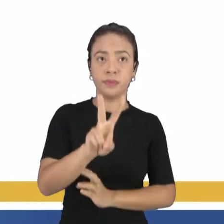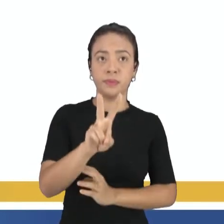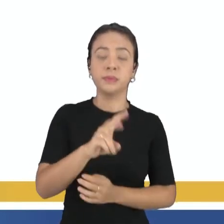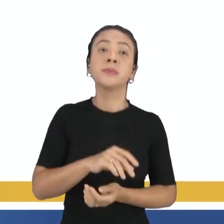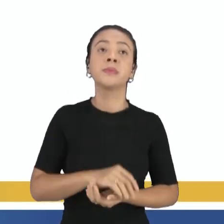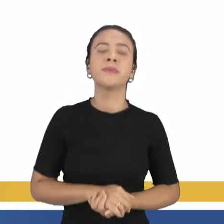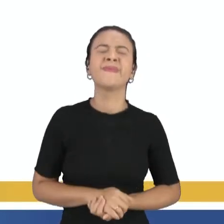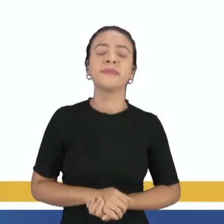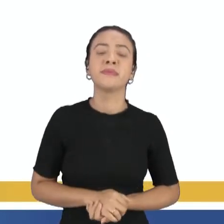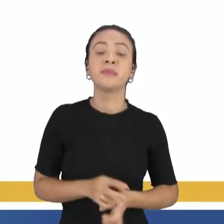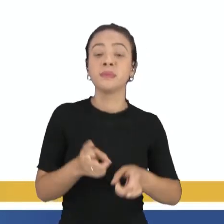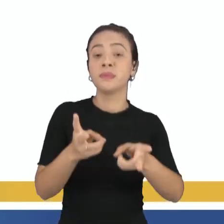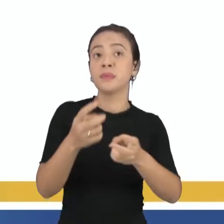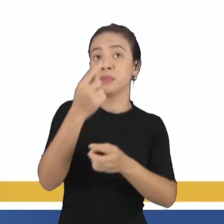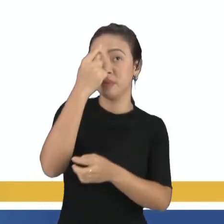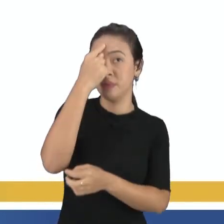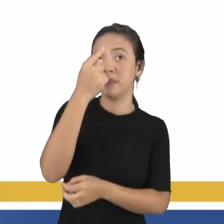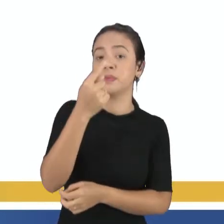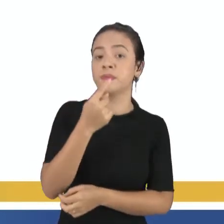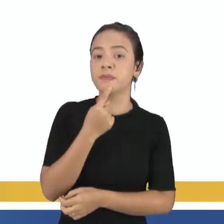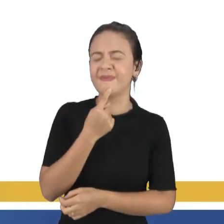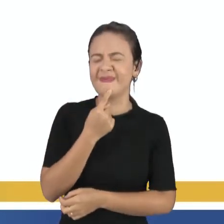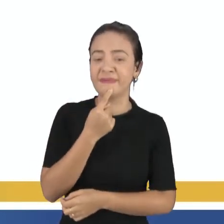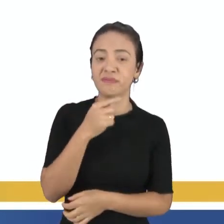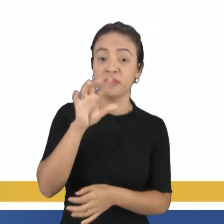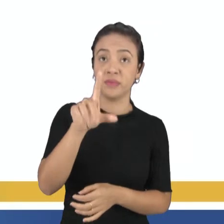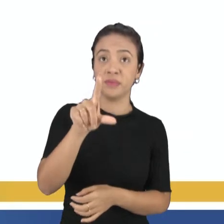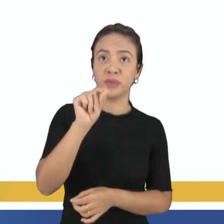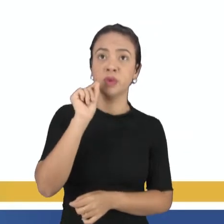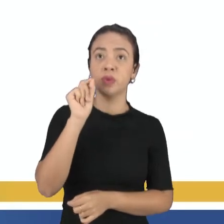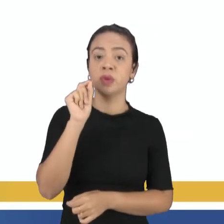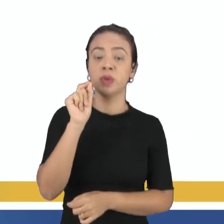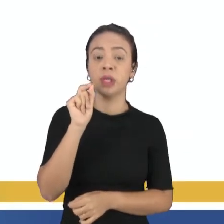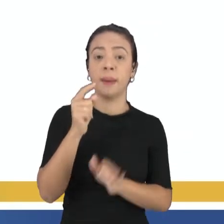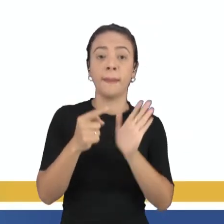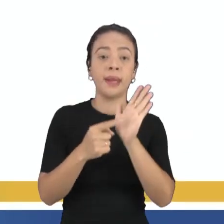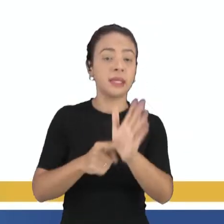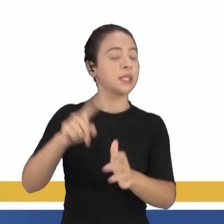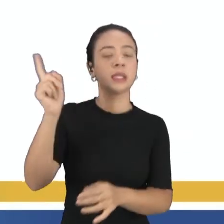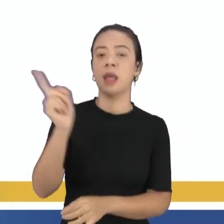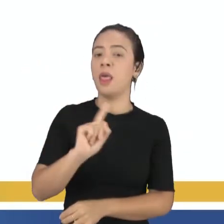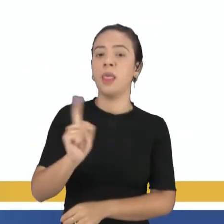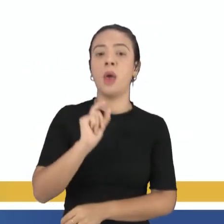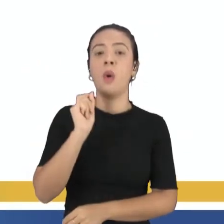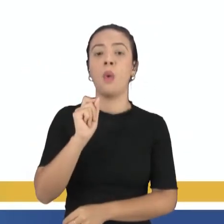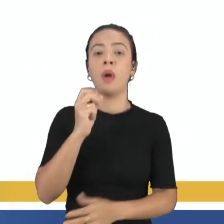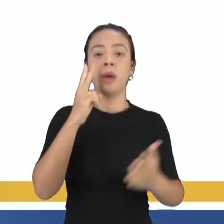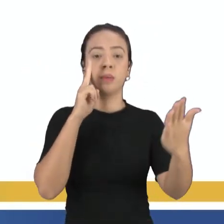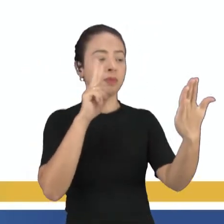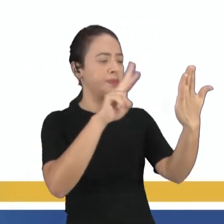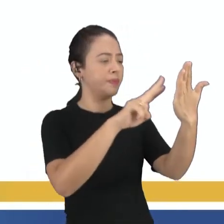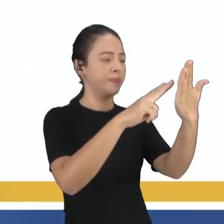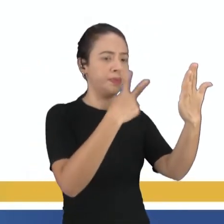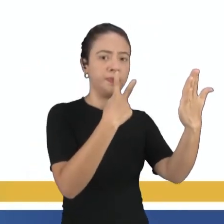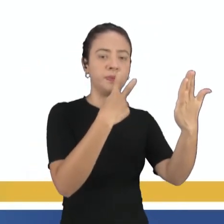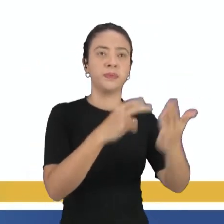Exercício 2. Observe as figuras a seguir e assinale aquela que não apresenta simetria de reflexão.